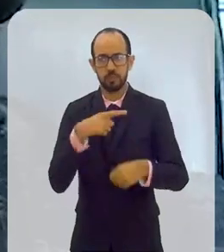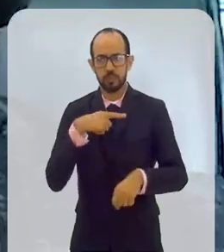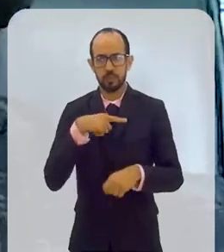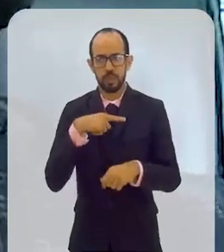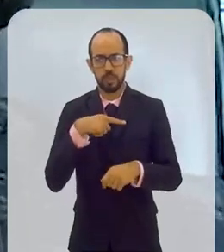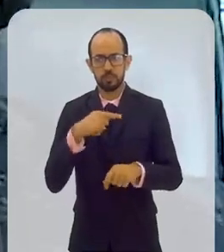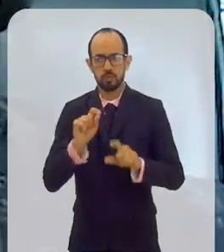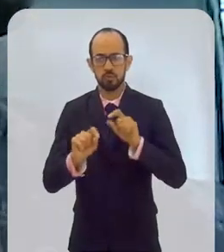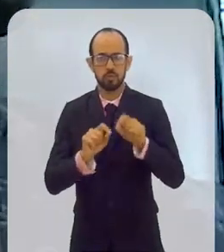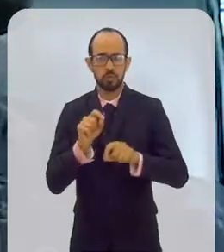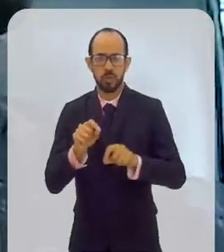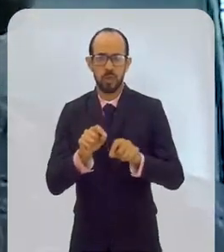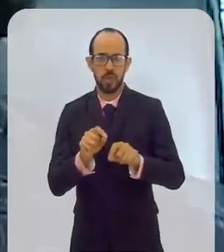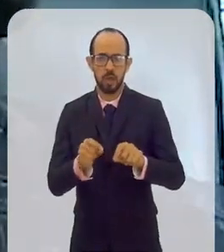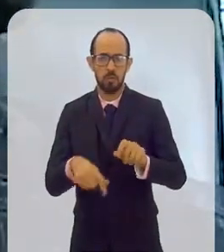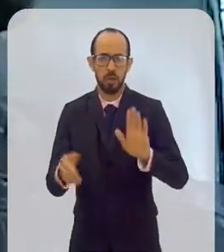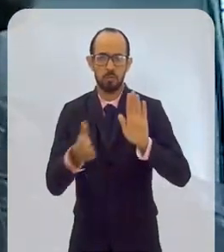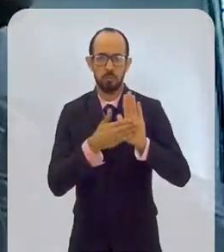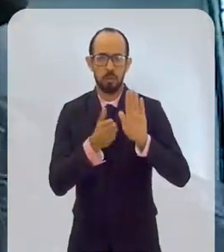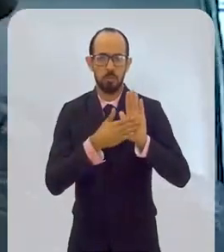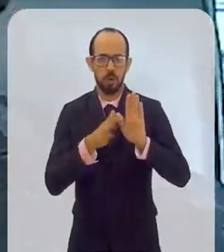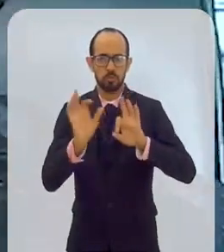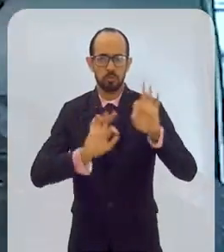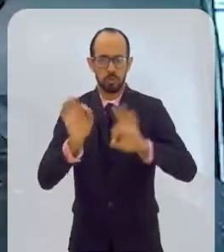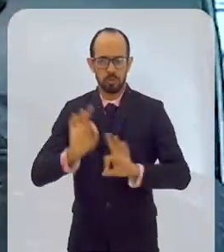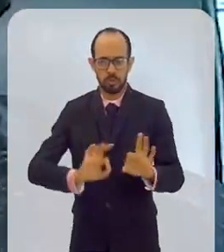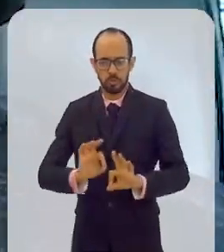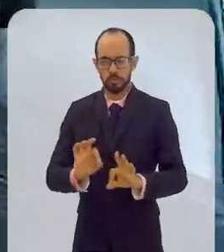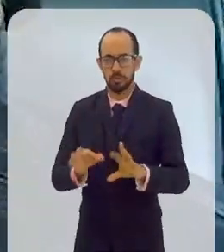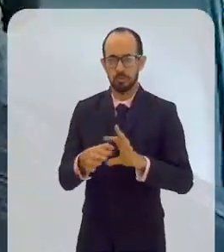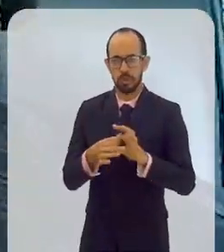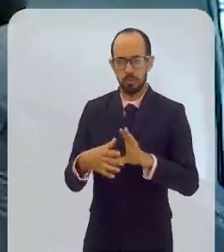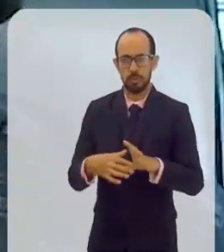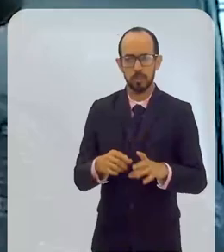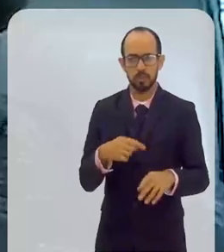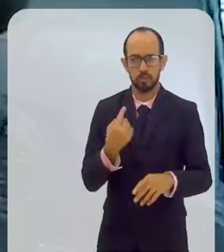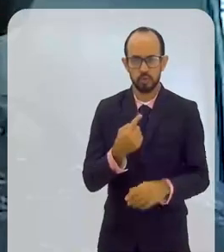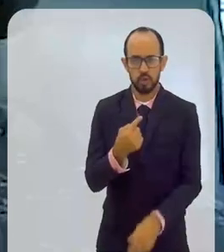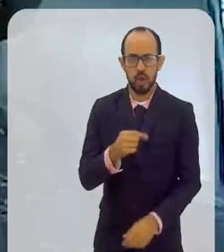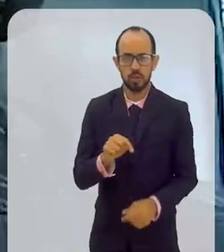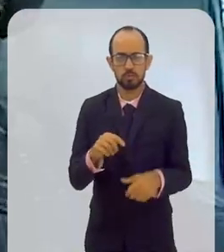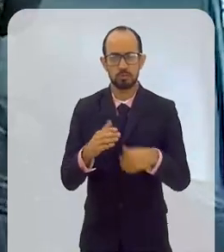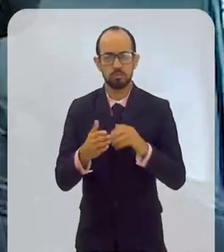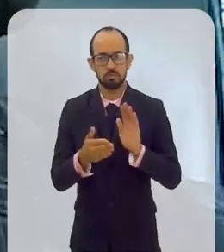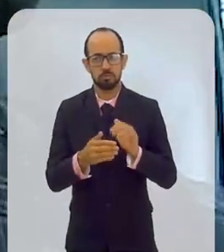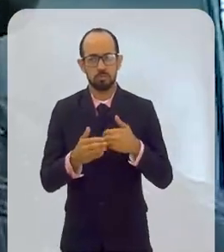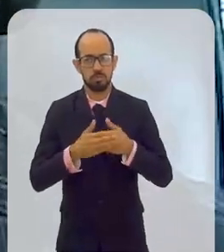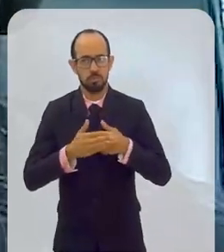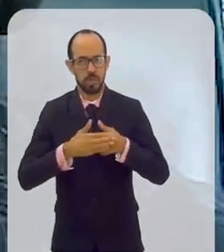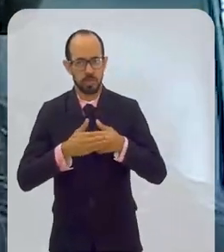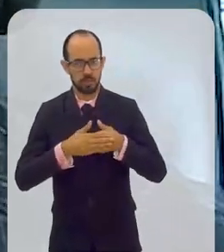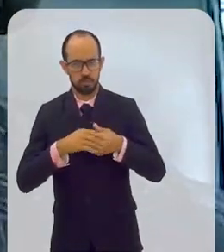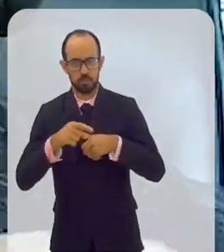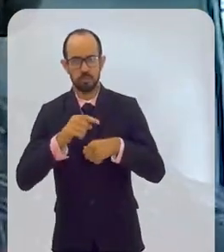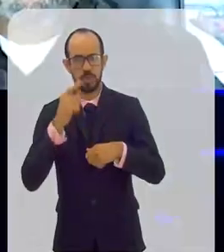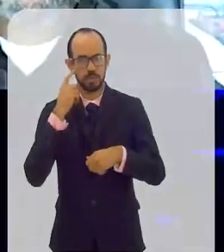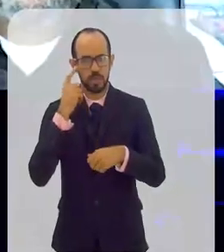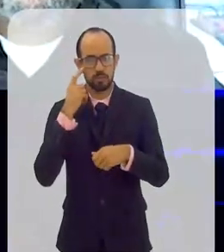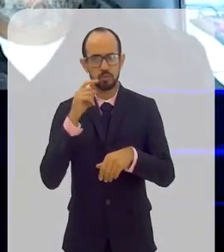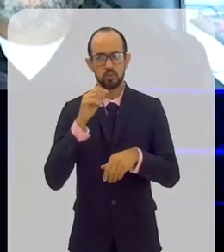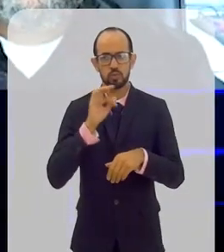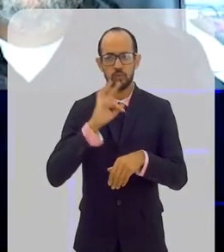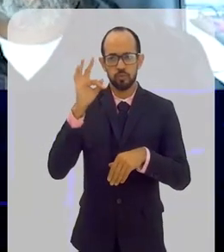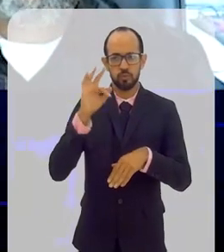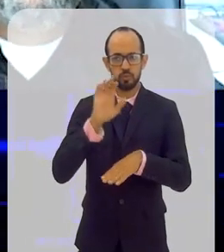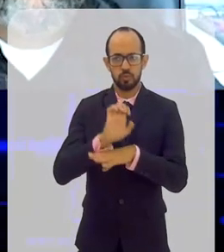uma previsibilidade e poder ter um planejamento que nos permita poder pensar o futuro do Estado a partir